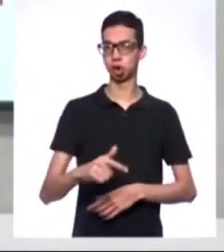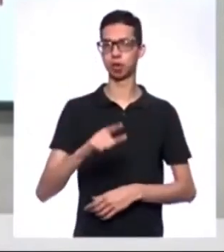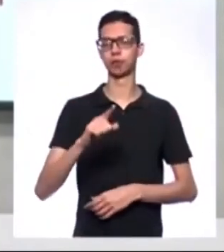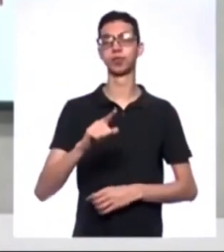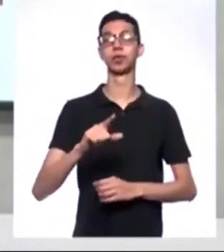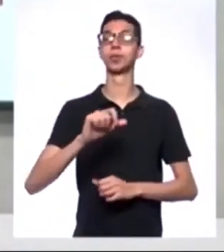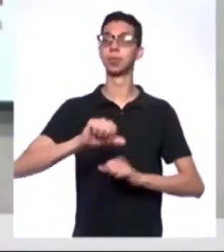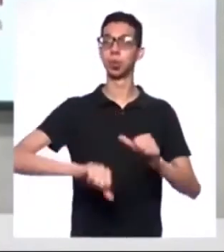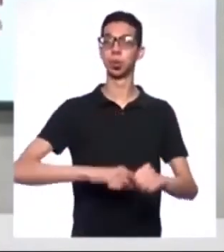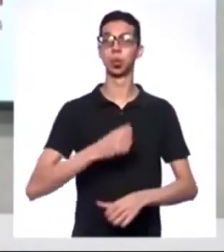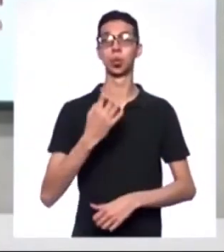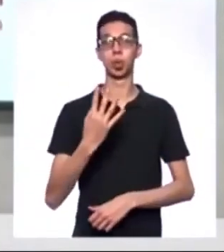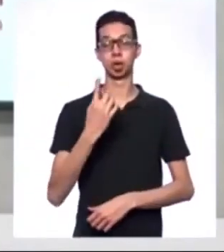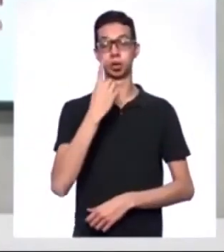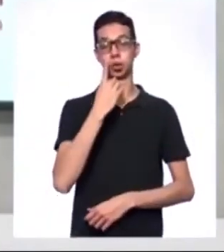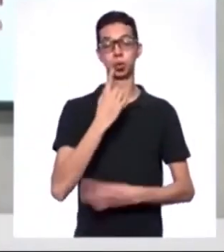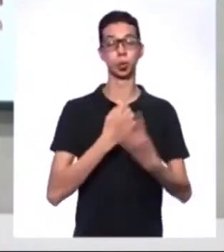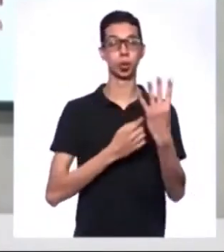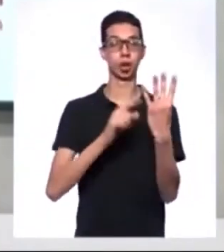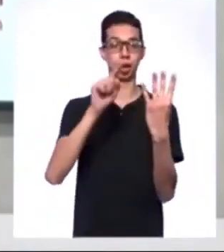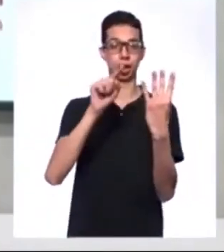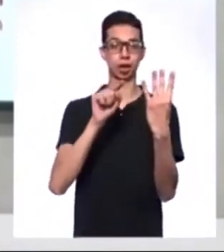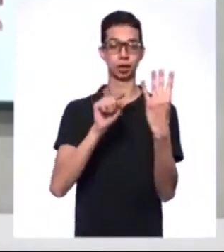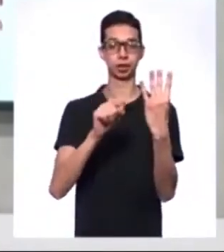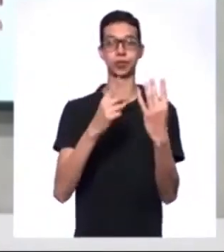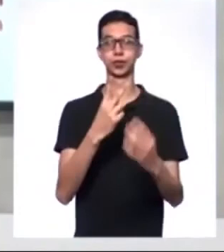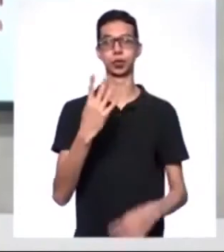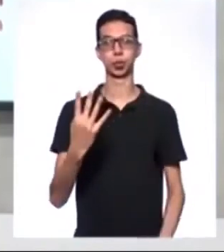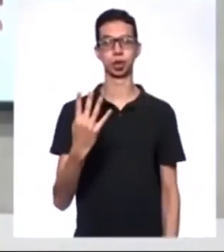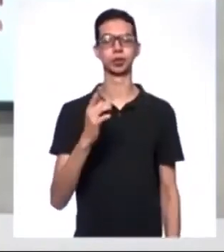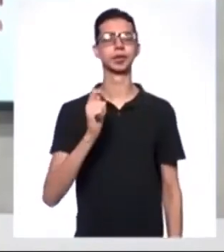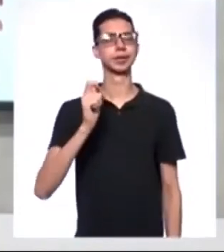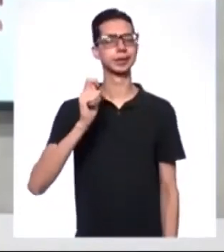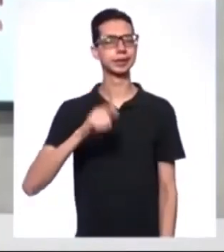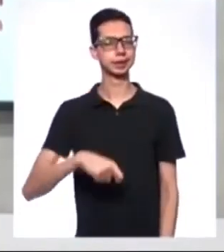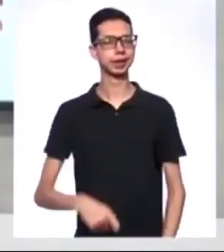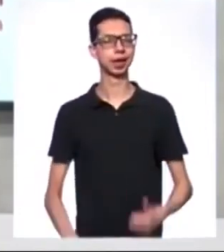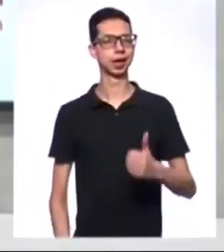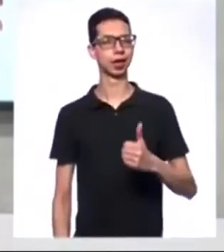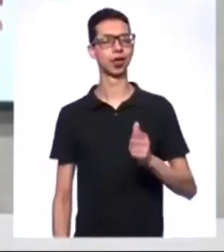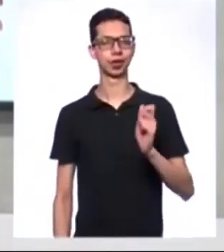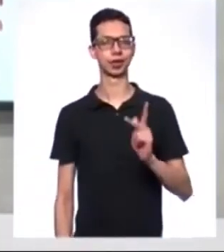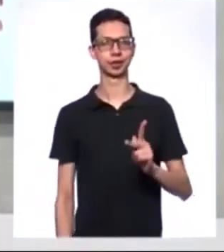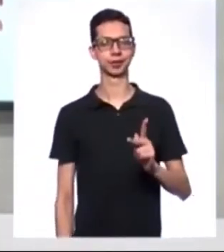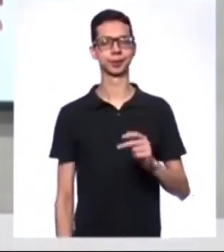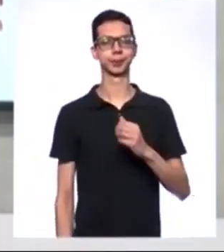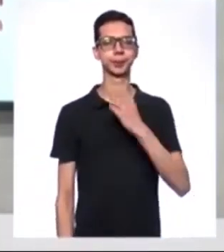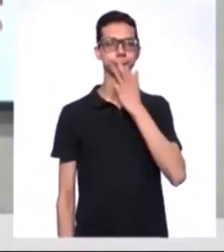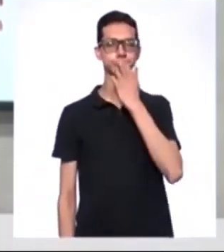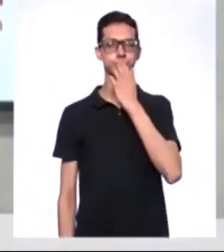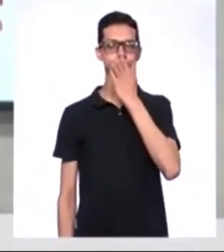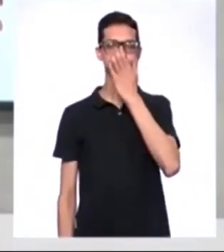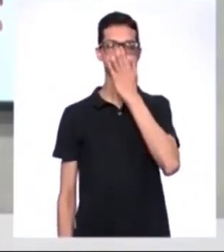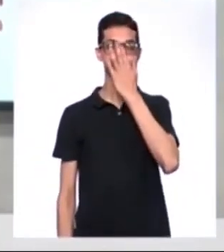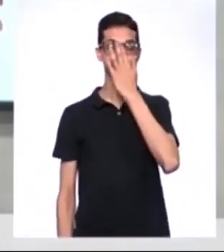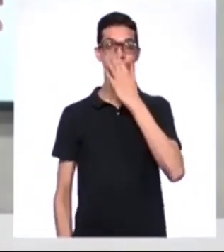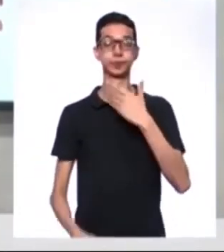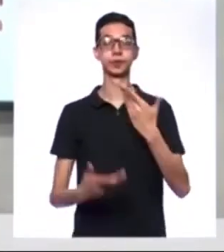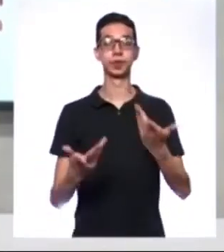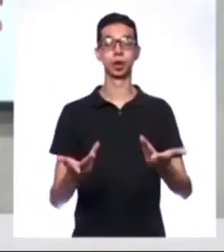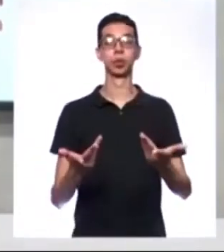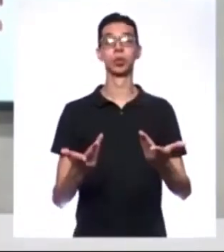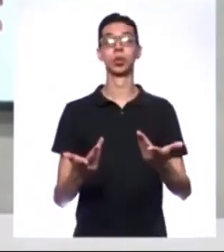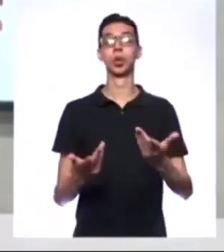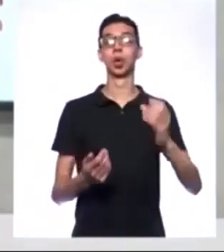você pergunta quatro Olá 4 fatorial da 24 Tá certo você fixa fixa o ó na primeira